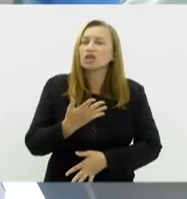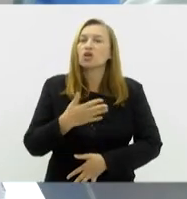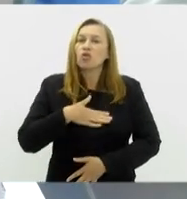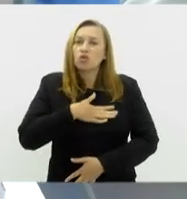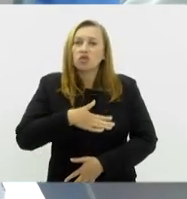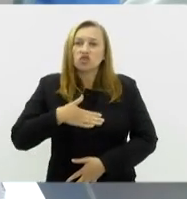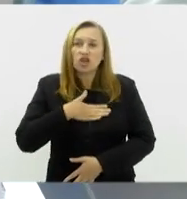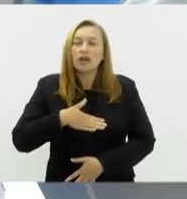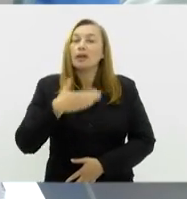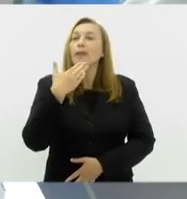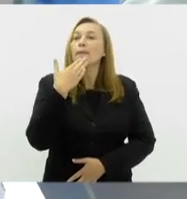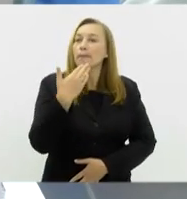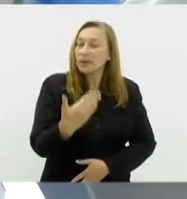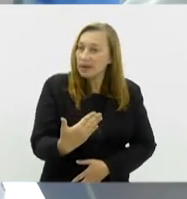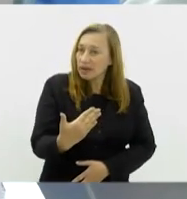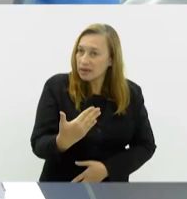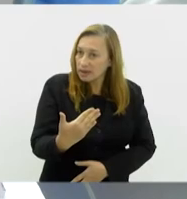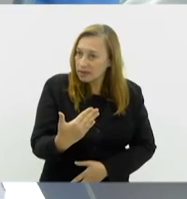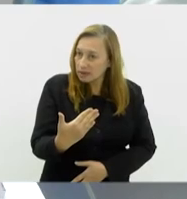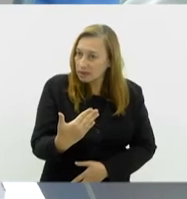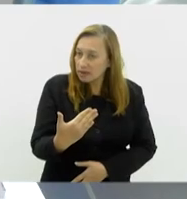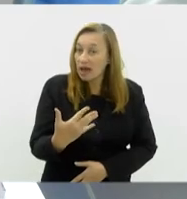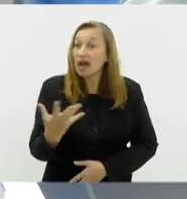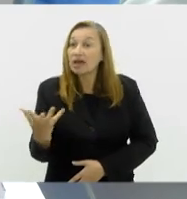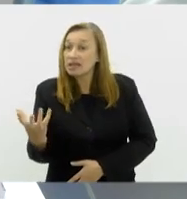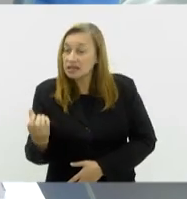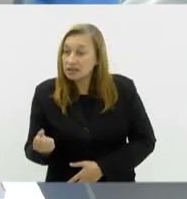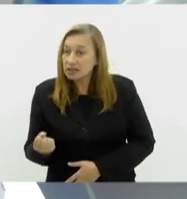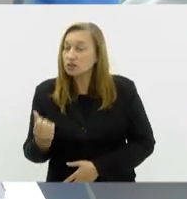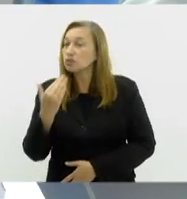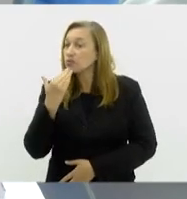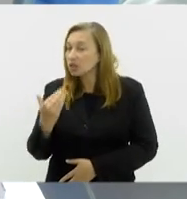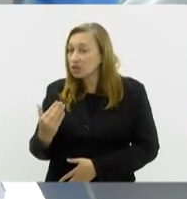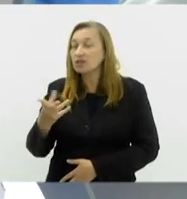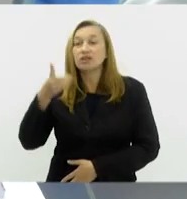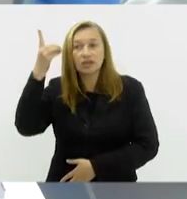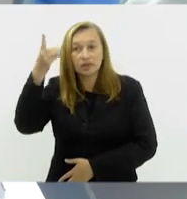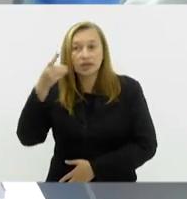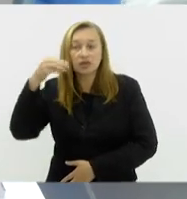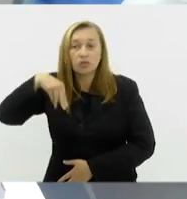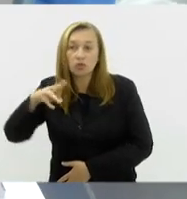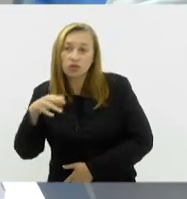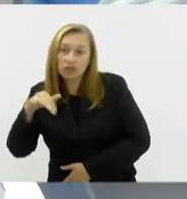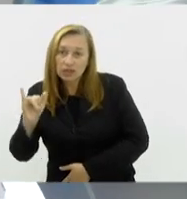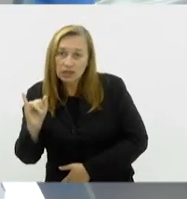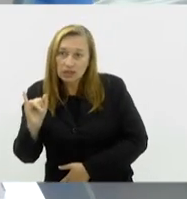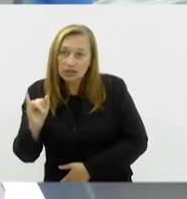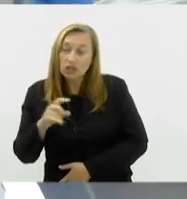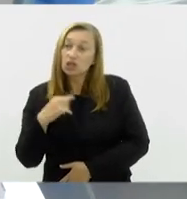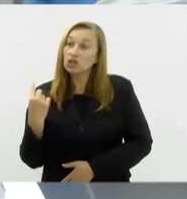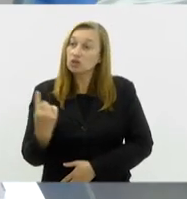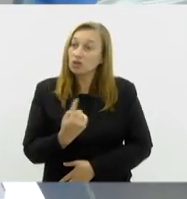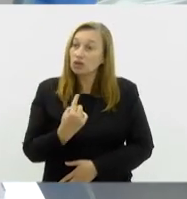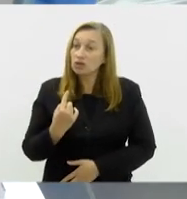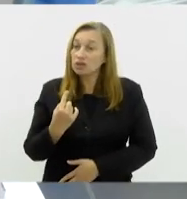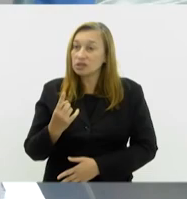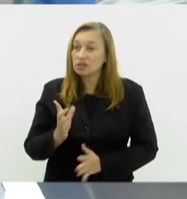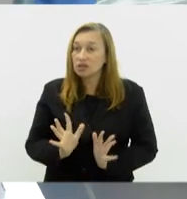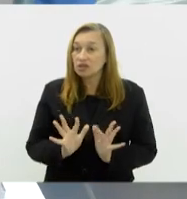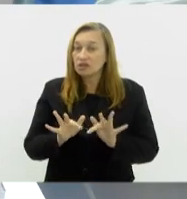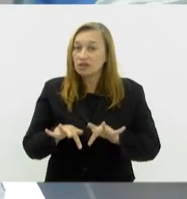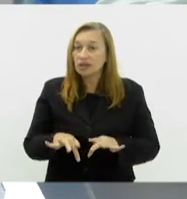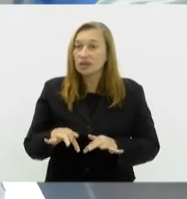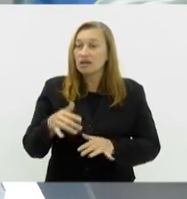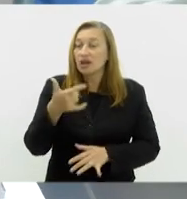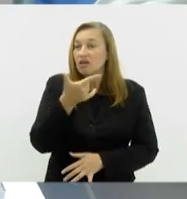sugerir acatando a sugestão do deputado munir Neto que suspendamos 20